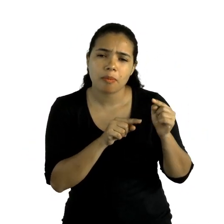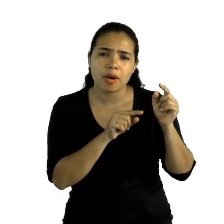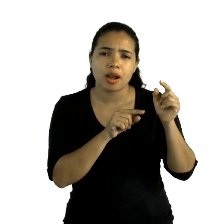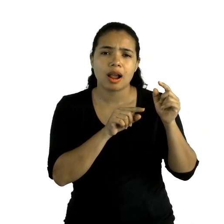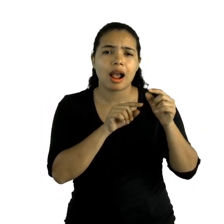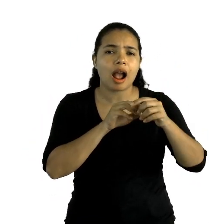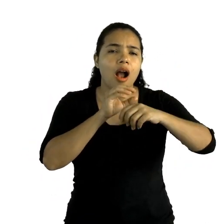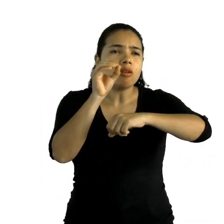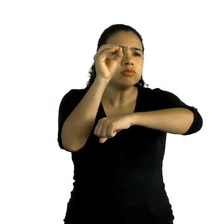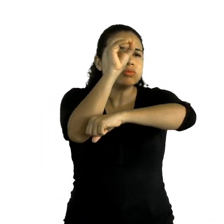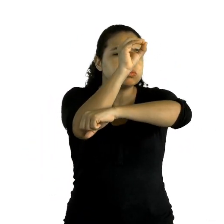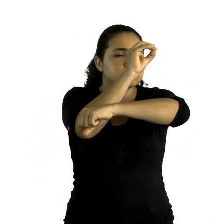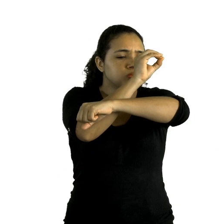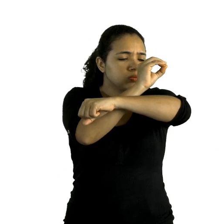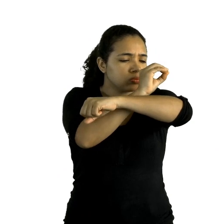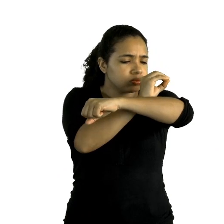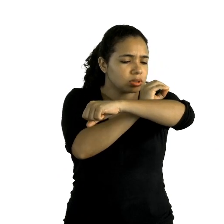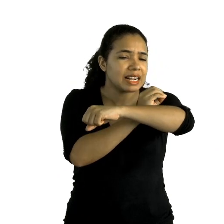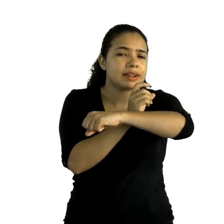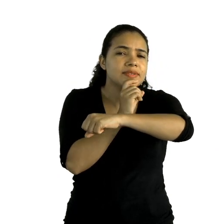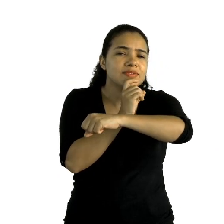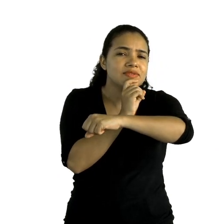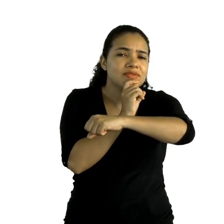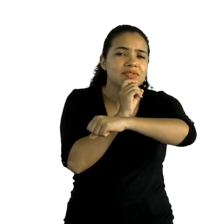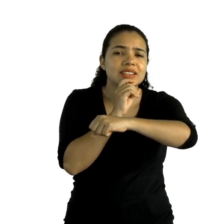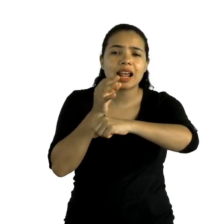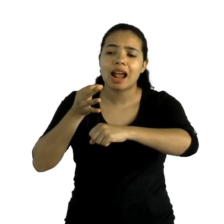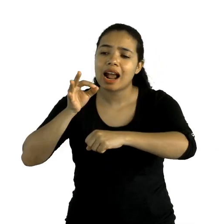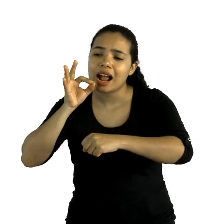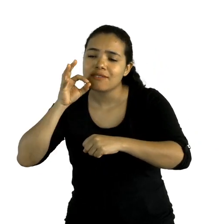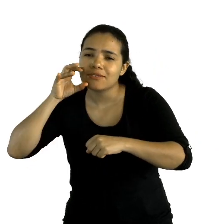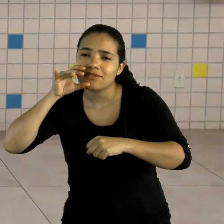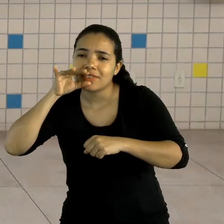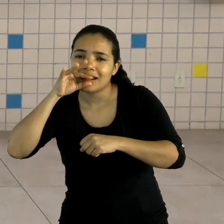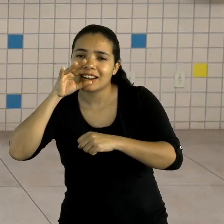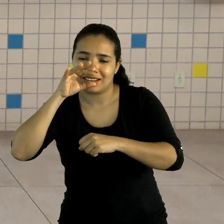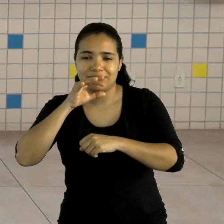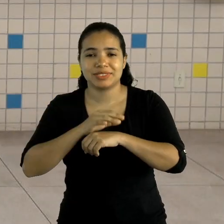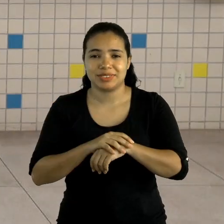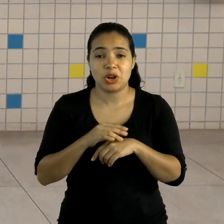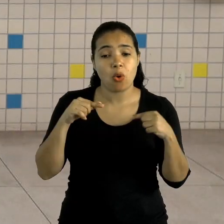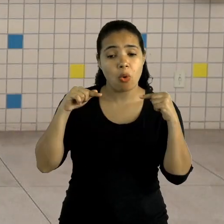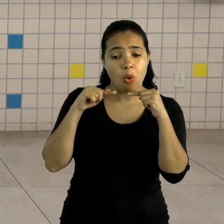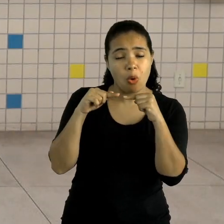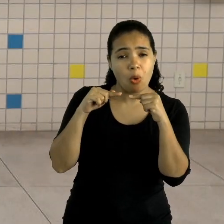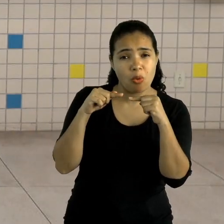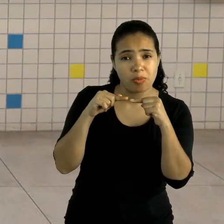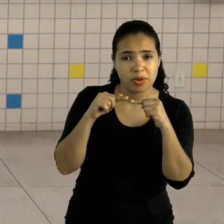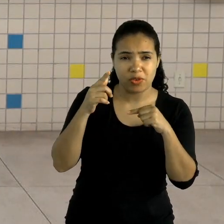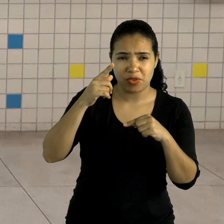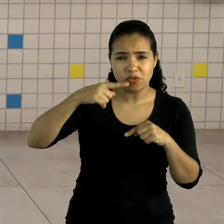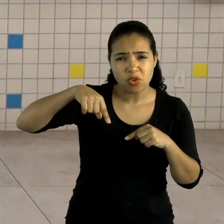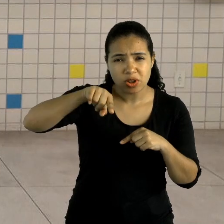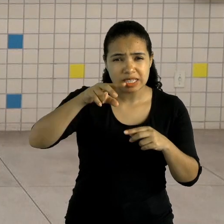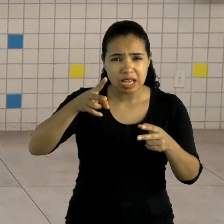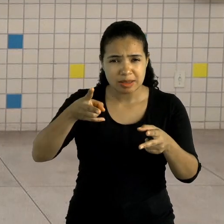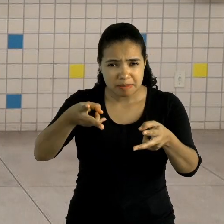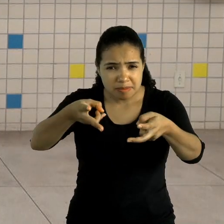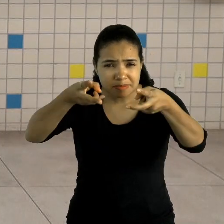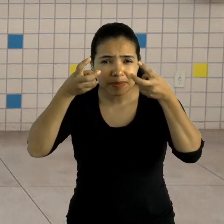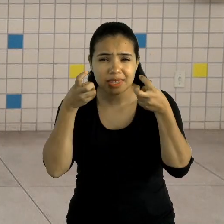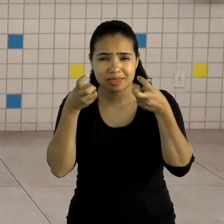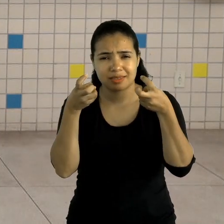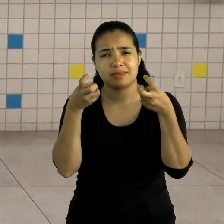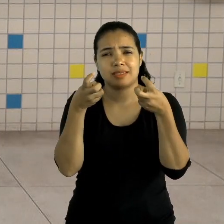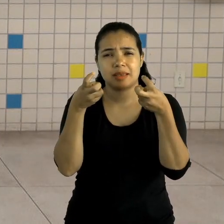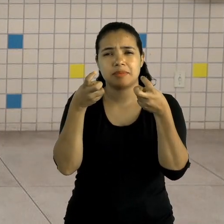tarde fria com o café quentinho naquela tarde. E aí, vocês conseguiram perceber que